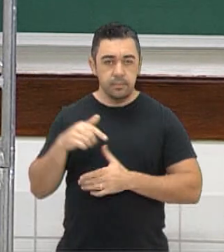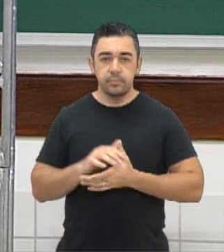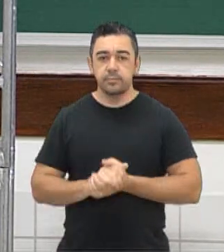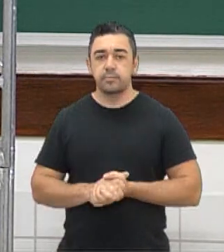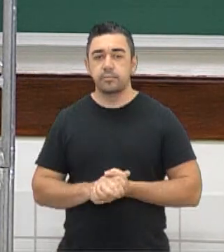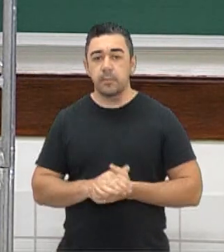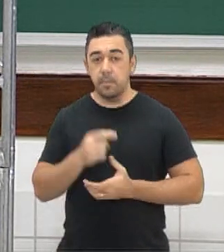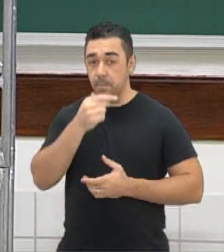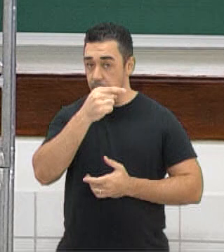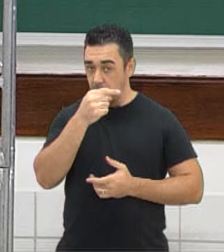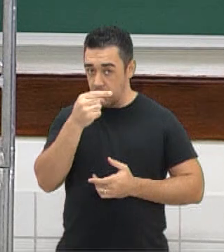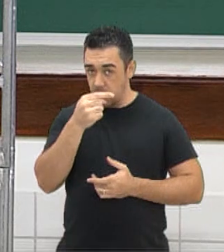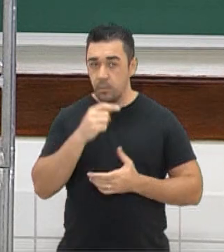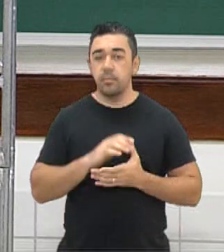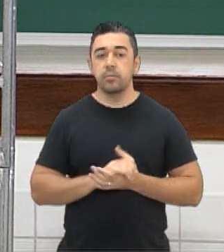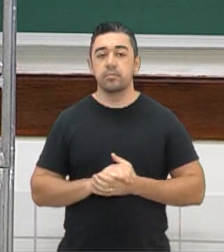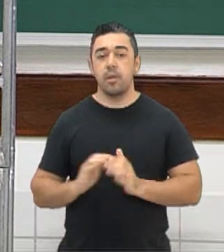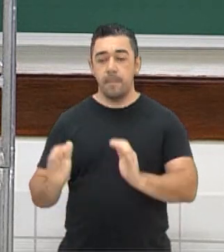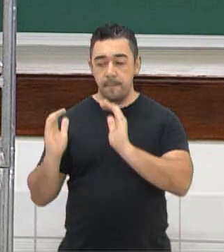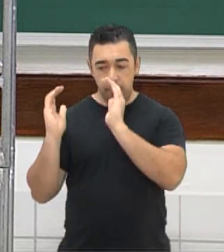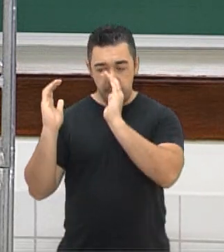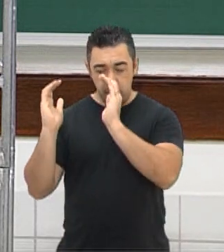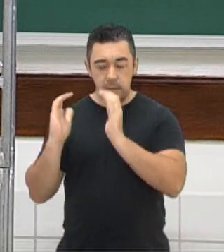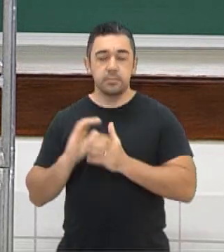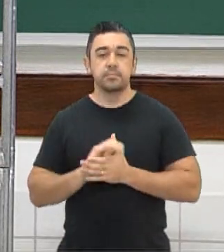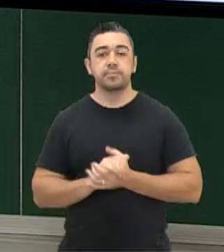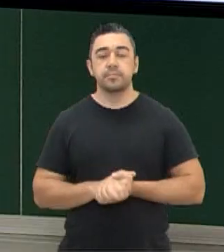Que é menos, abre parênteses,